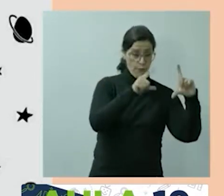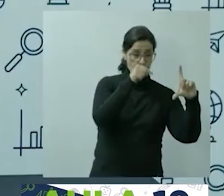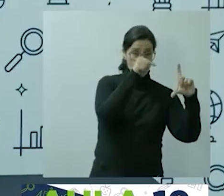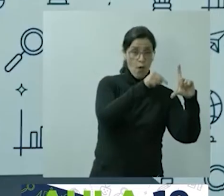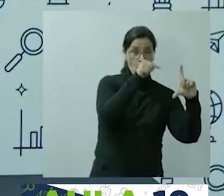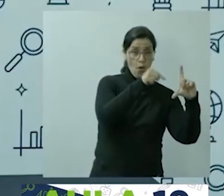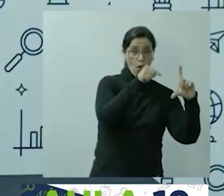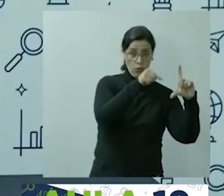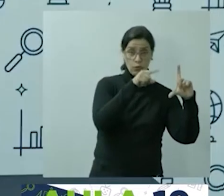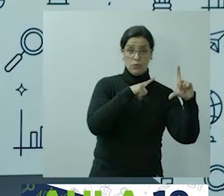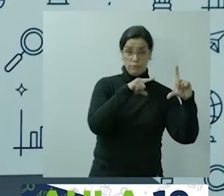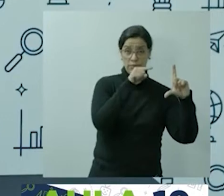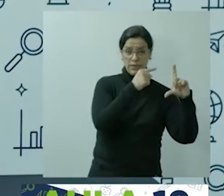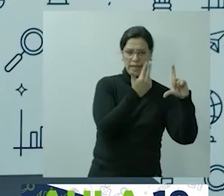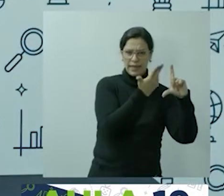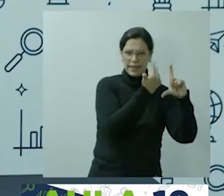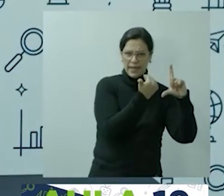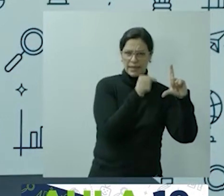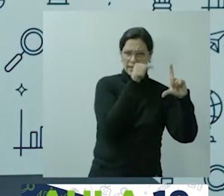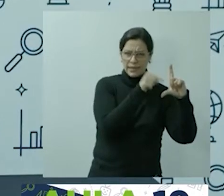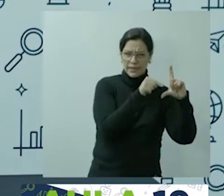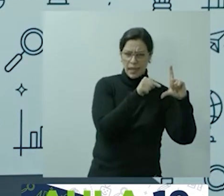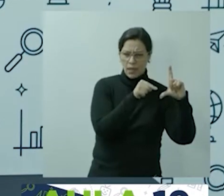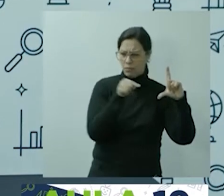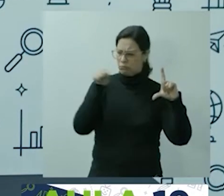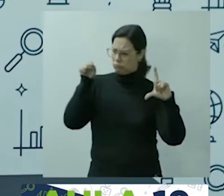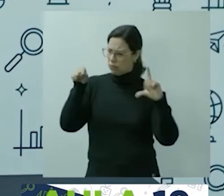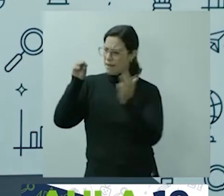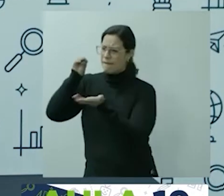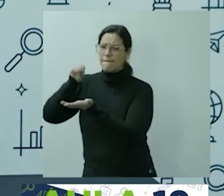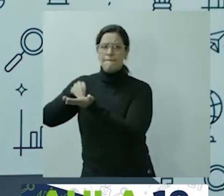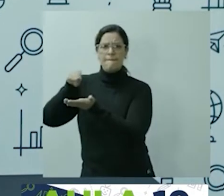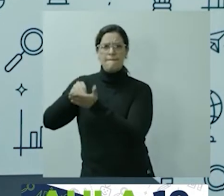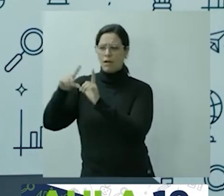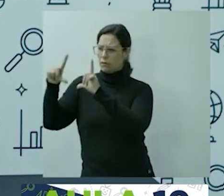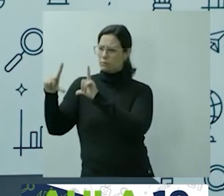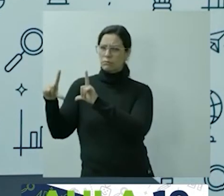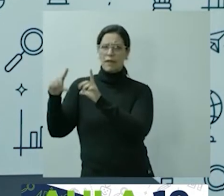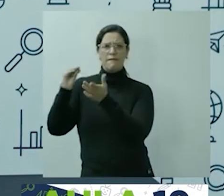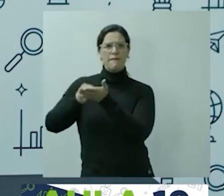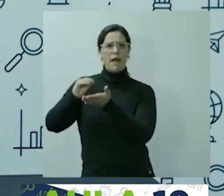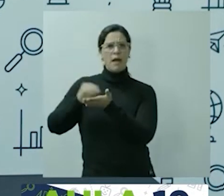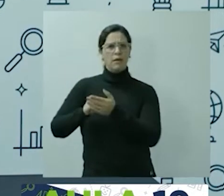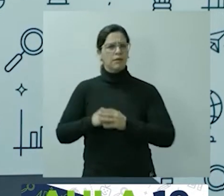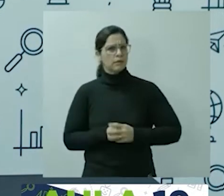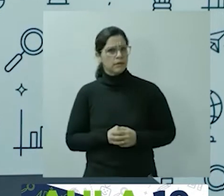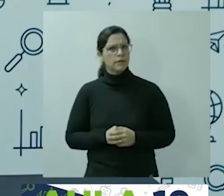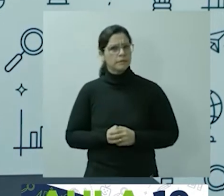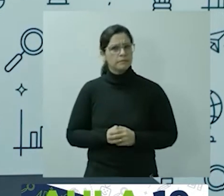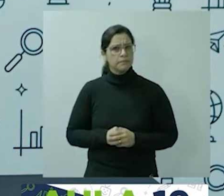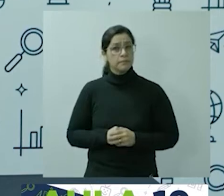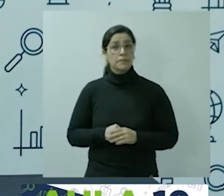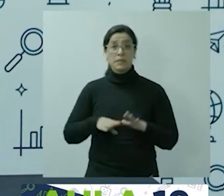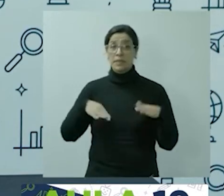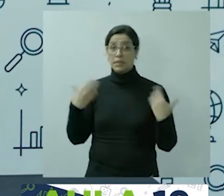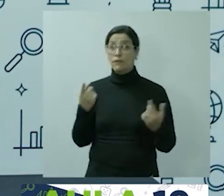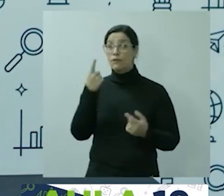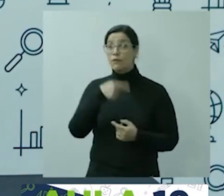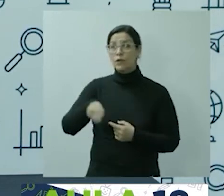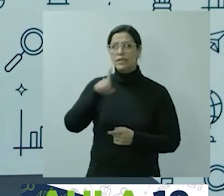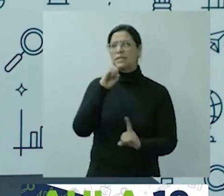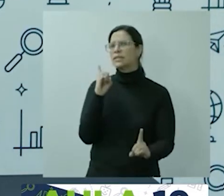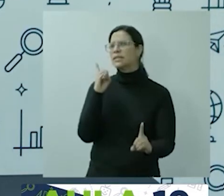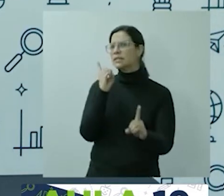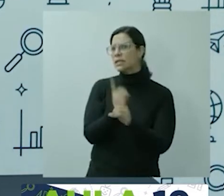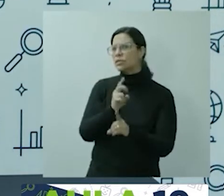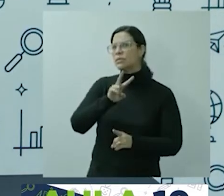primeira imagem aqui não tem nessa segunda imagem. Então, vocês vão ter que